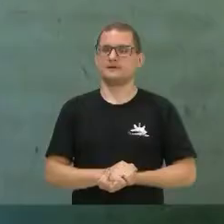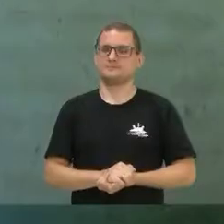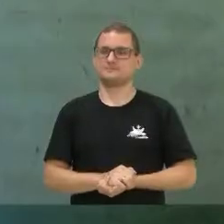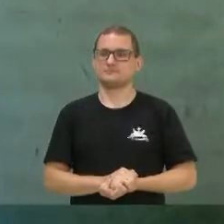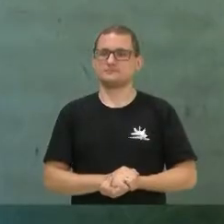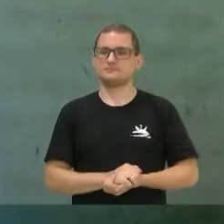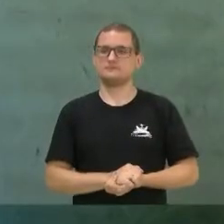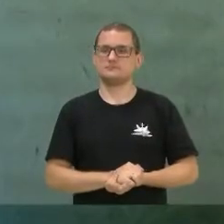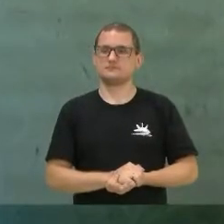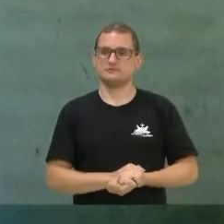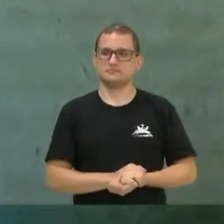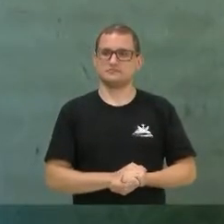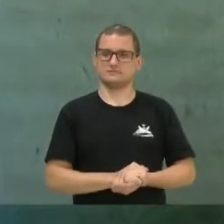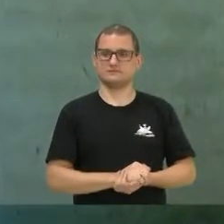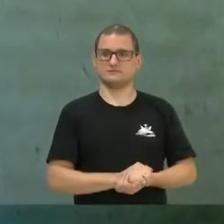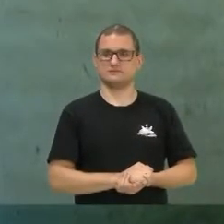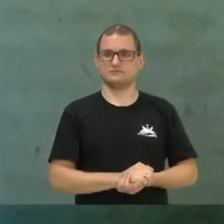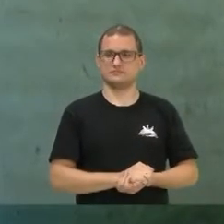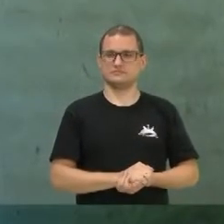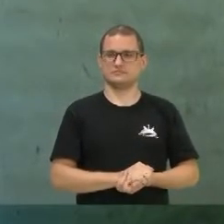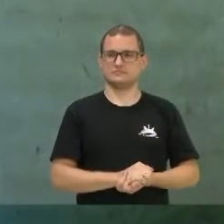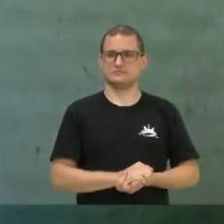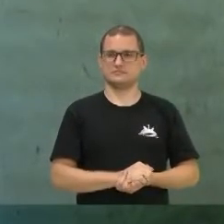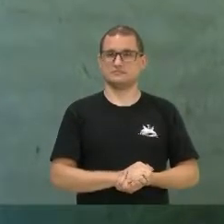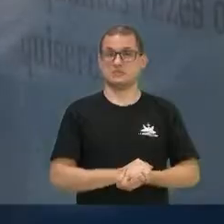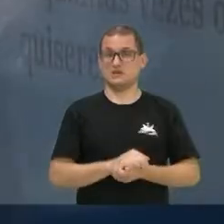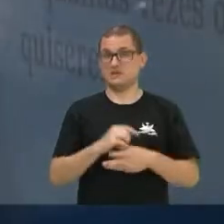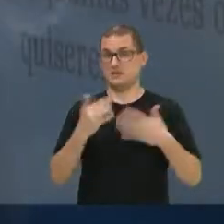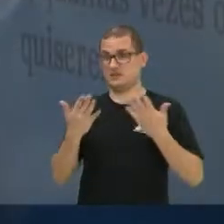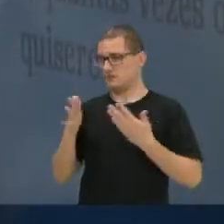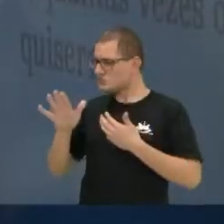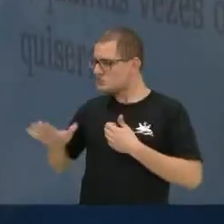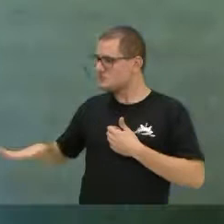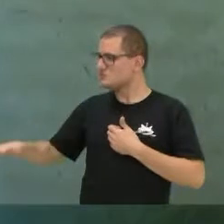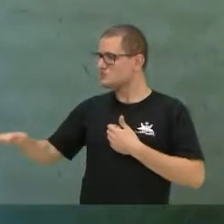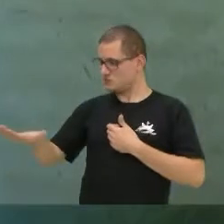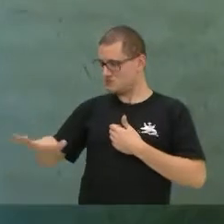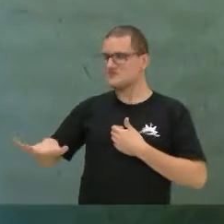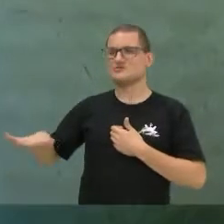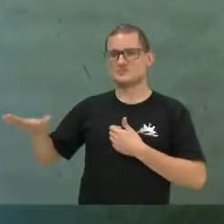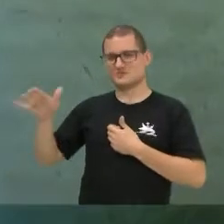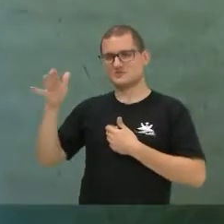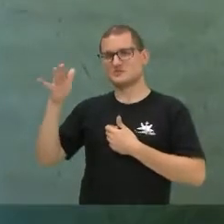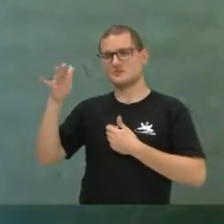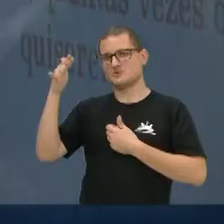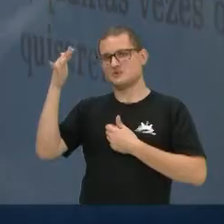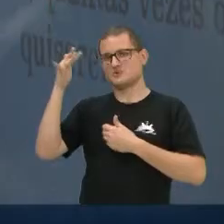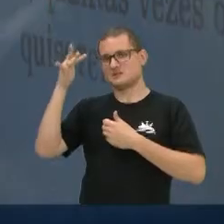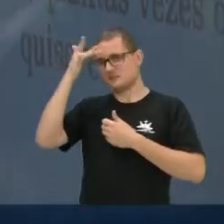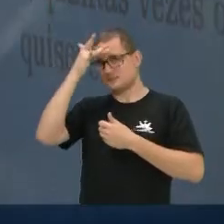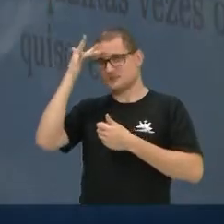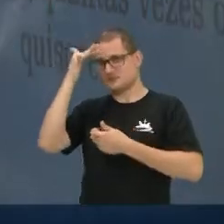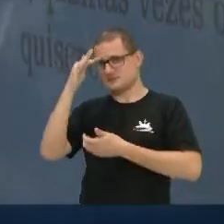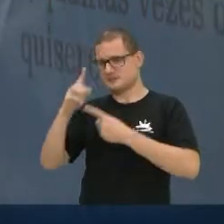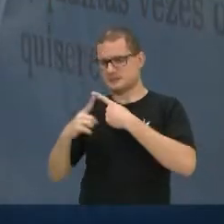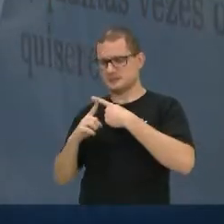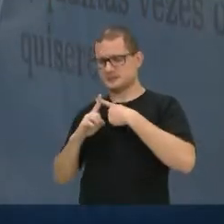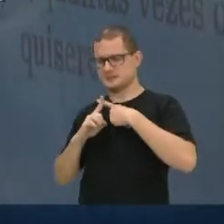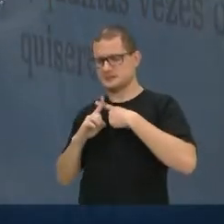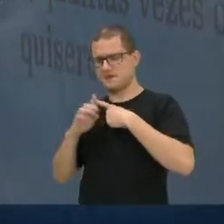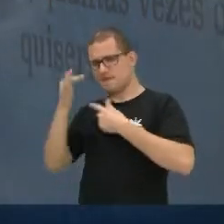quantas vezes o quiserem isso os cristãos o que pretende o autor